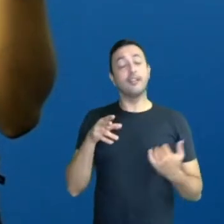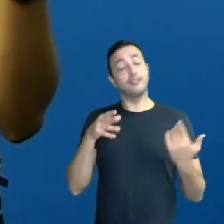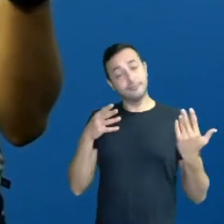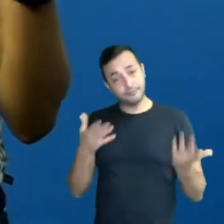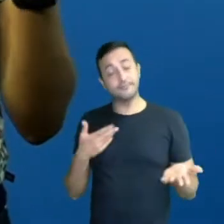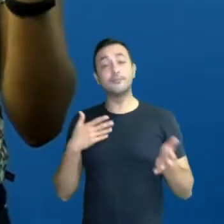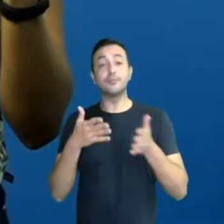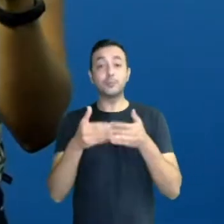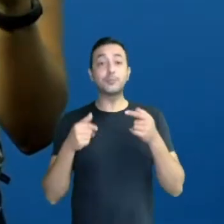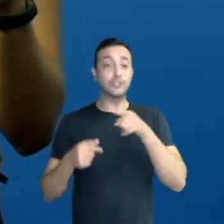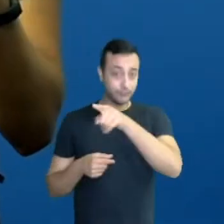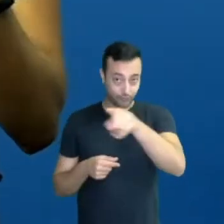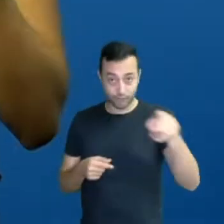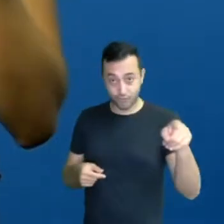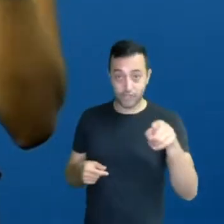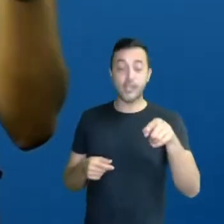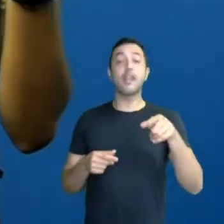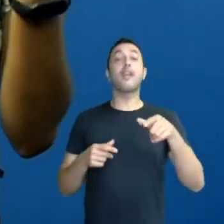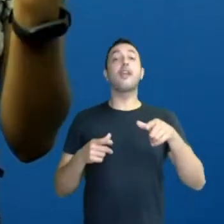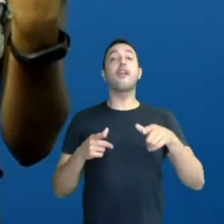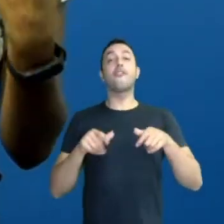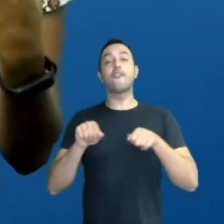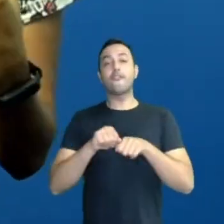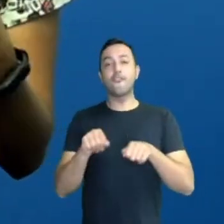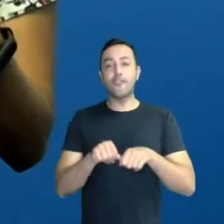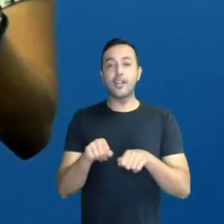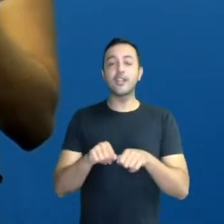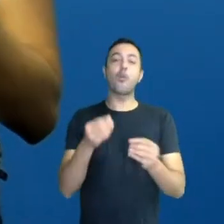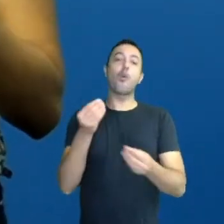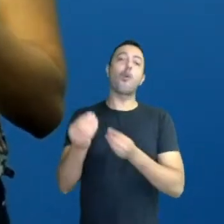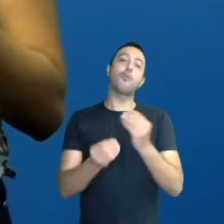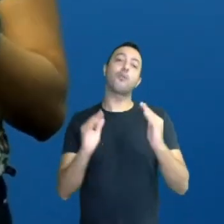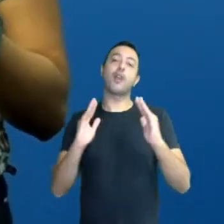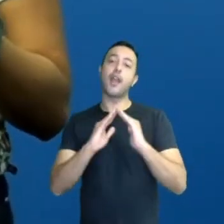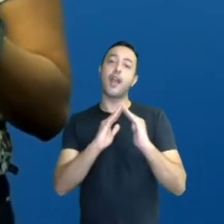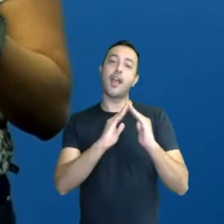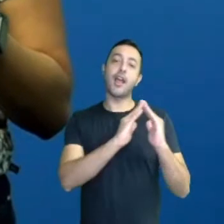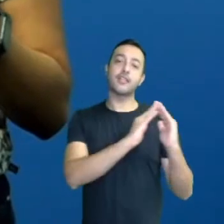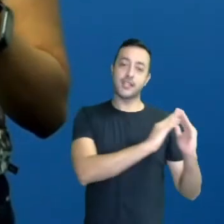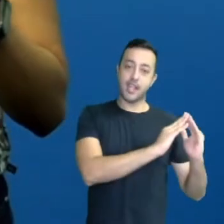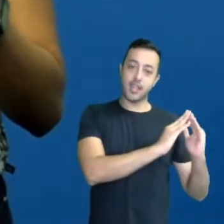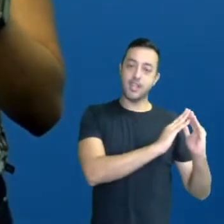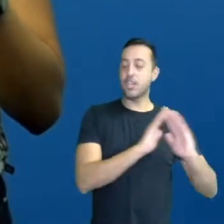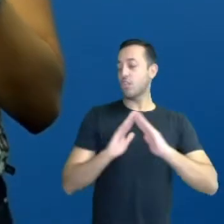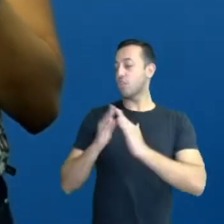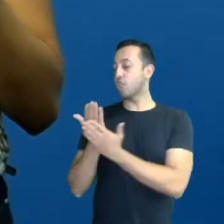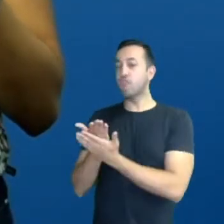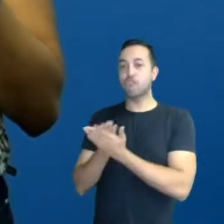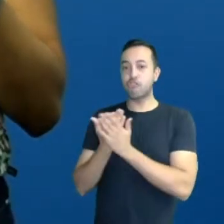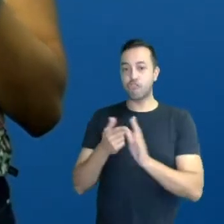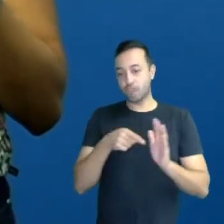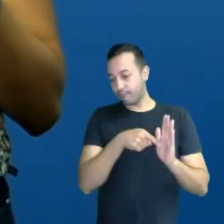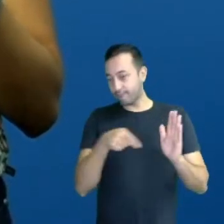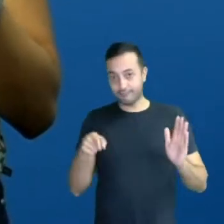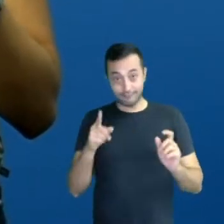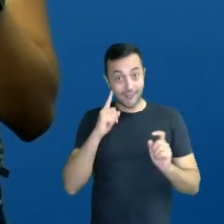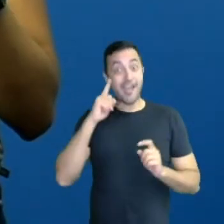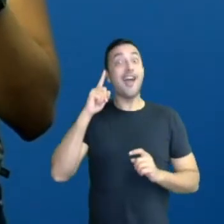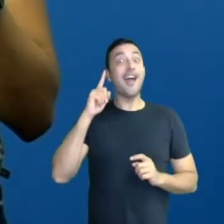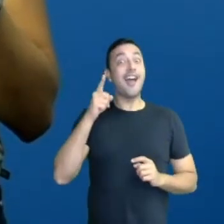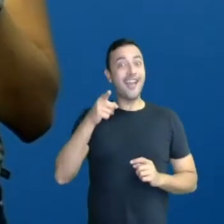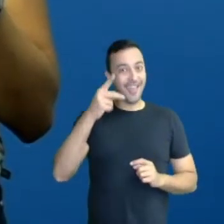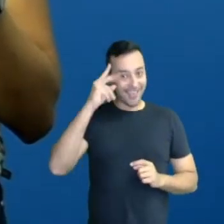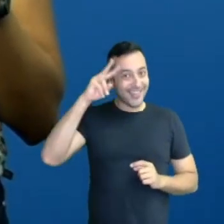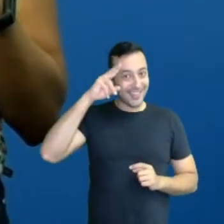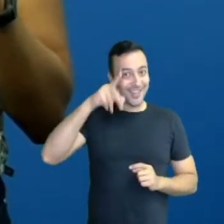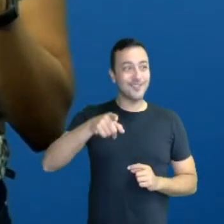para vocês fazerem um trajeto da casa de vocês até a escola. Tá ligado?